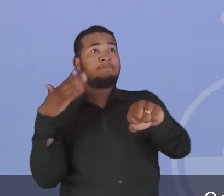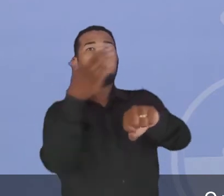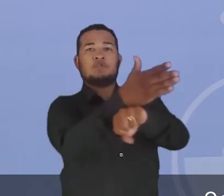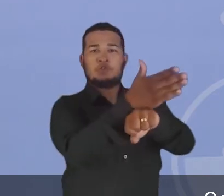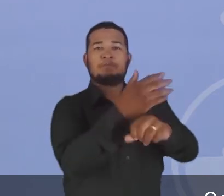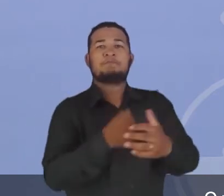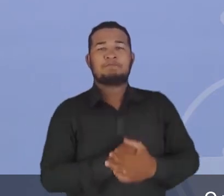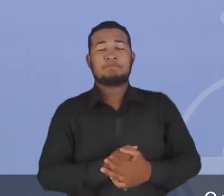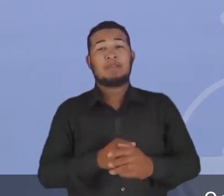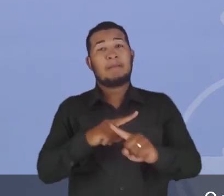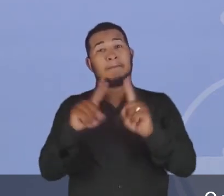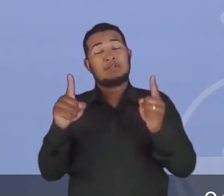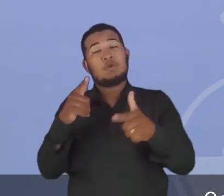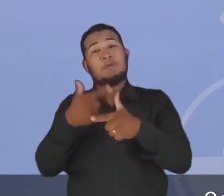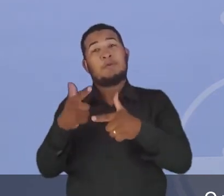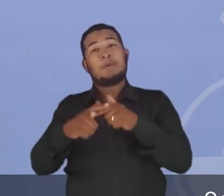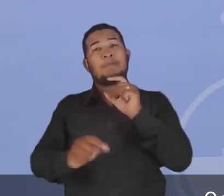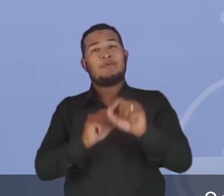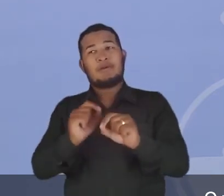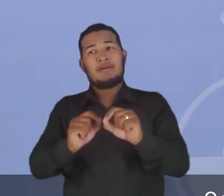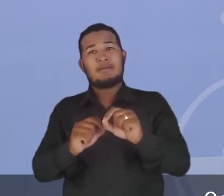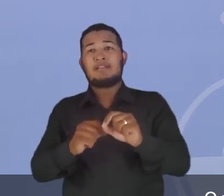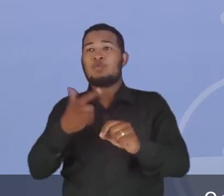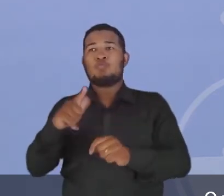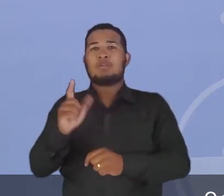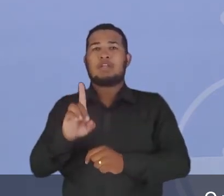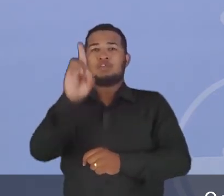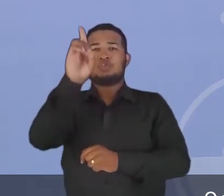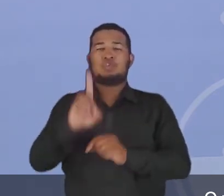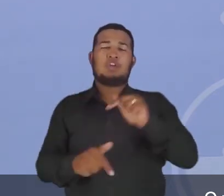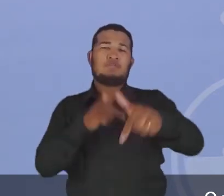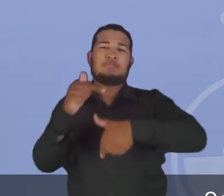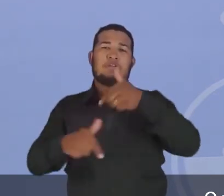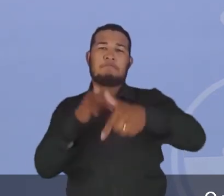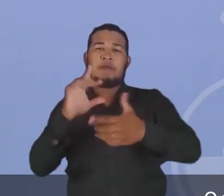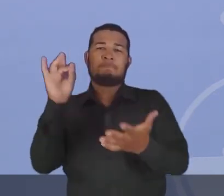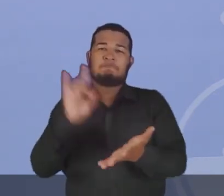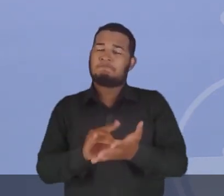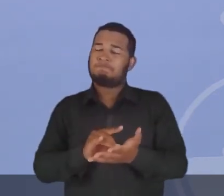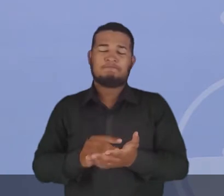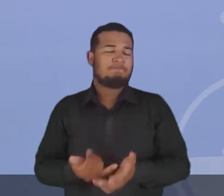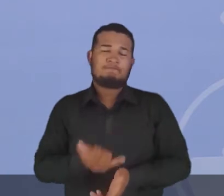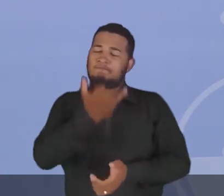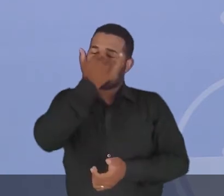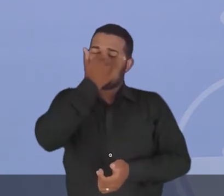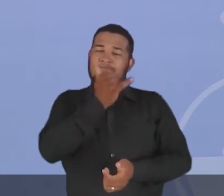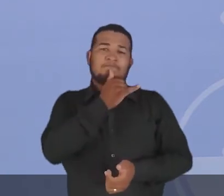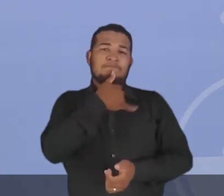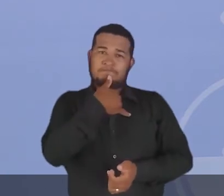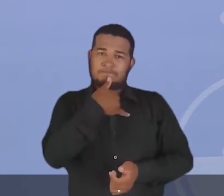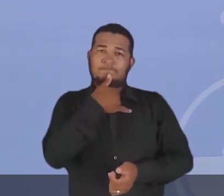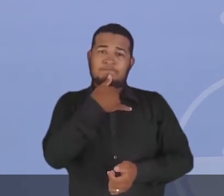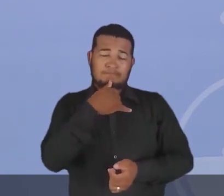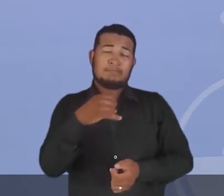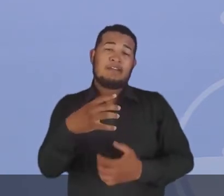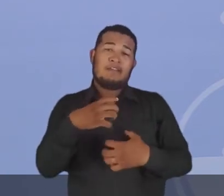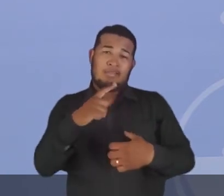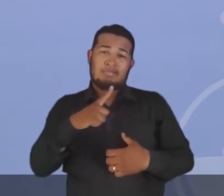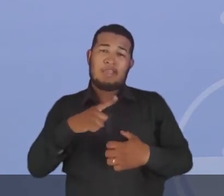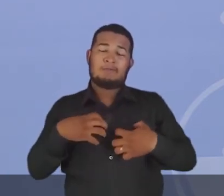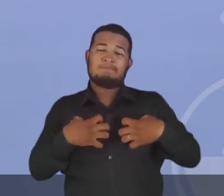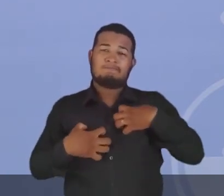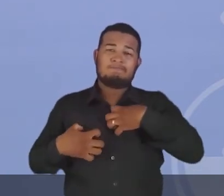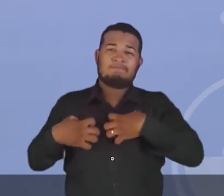trabalhador, ele não tem os seus direitos trabalhistas garantidos. Infelizmente, isso gera alguns